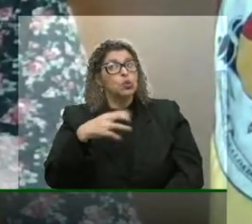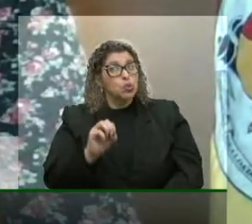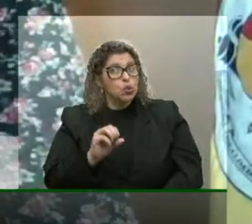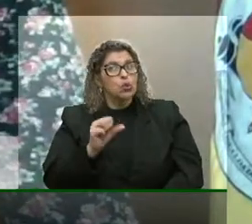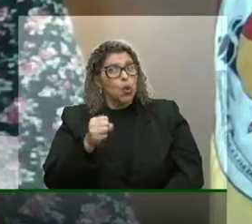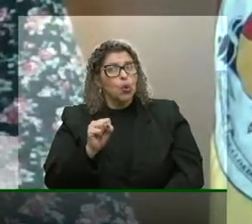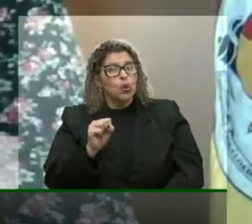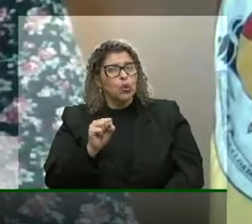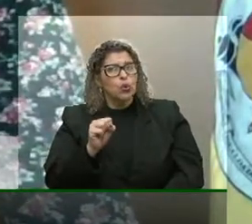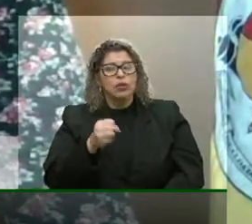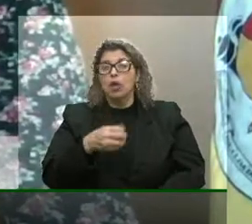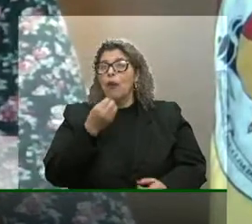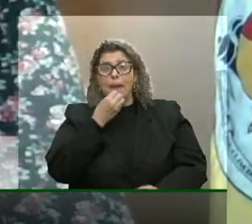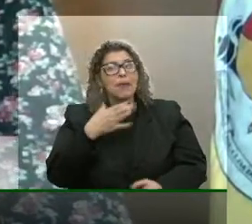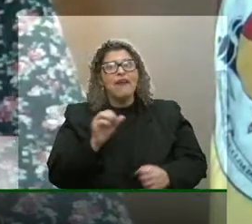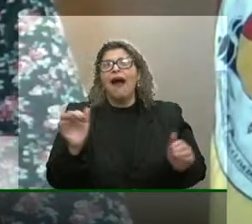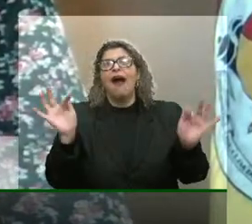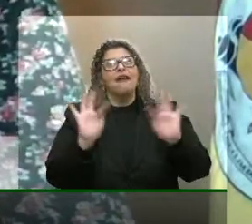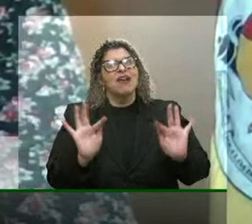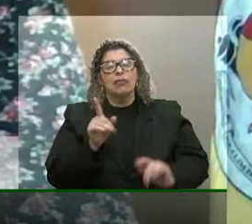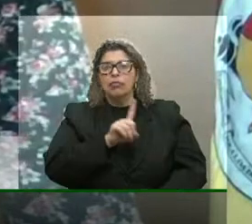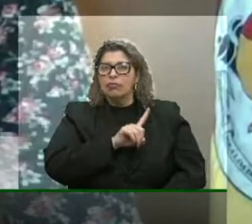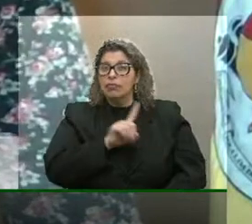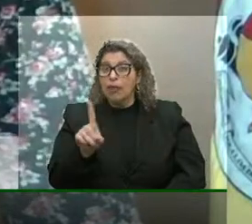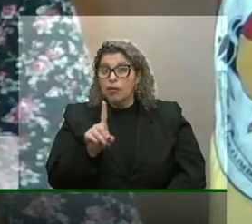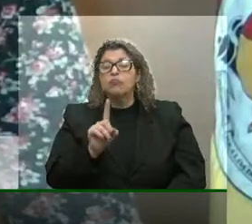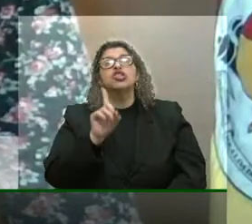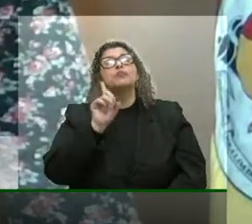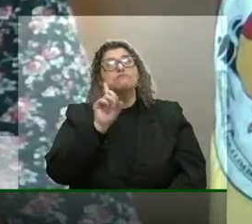não é motivo de júbilo, porque ainda foram